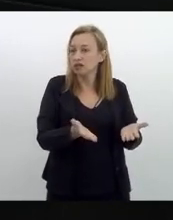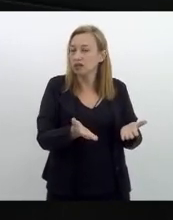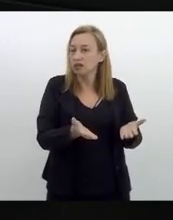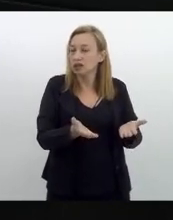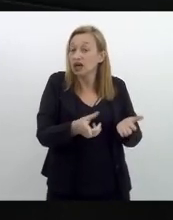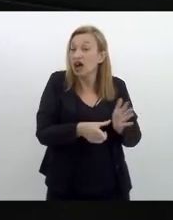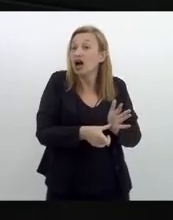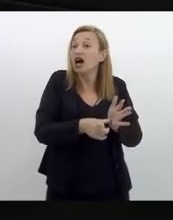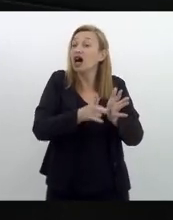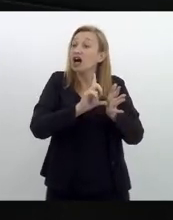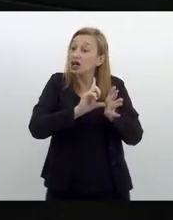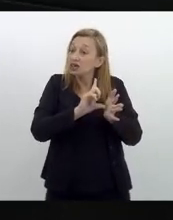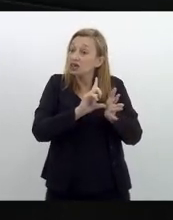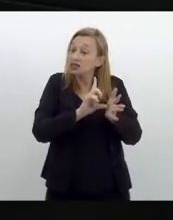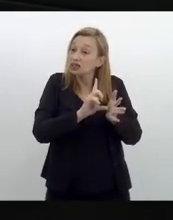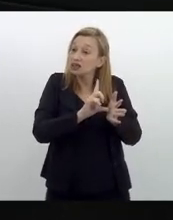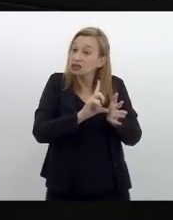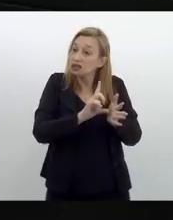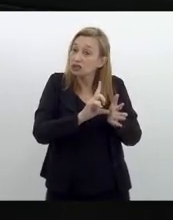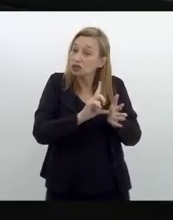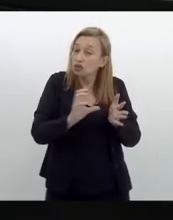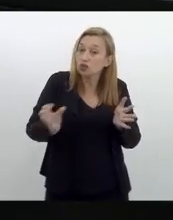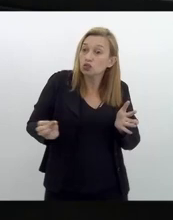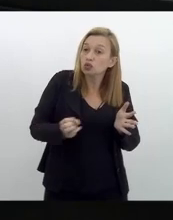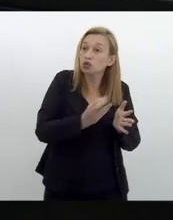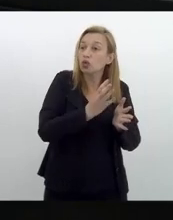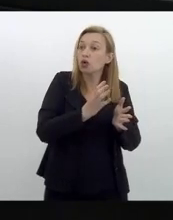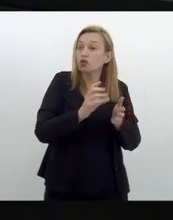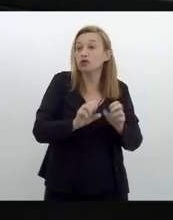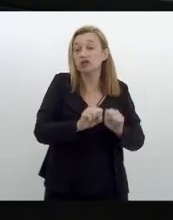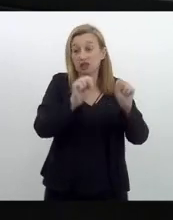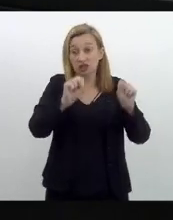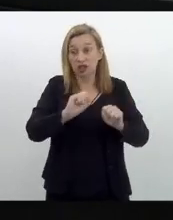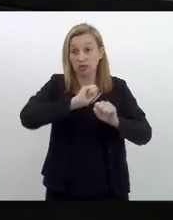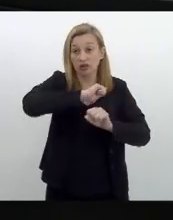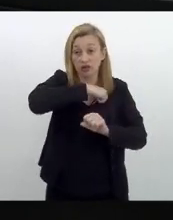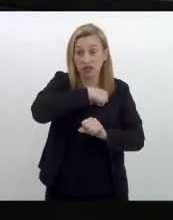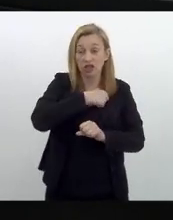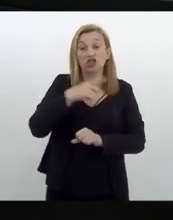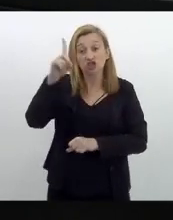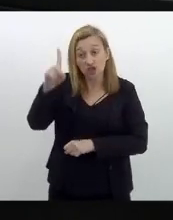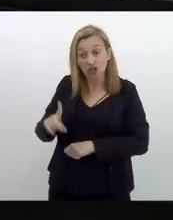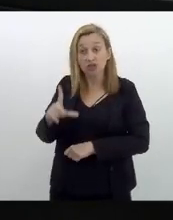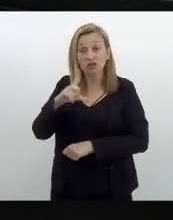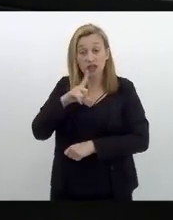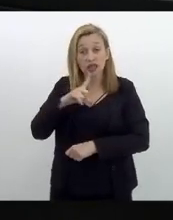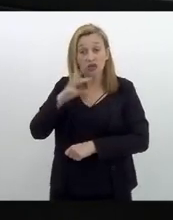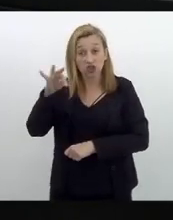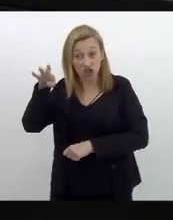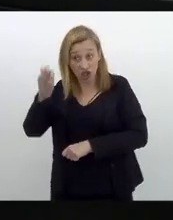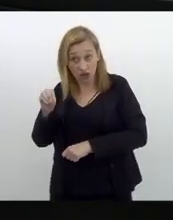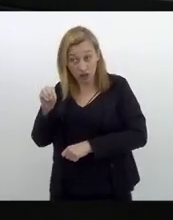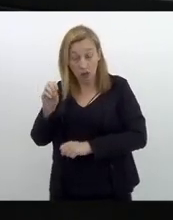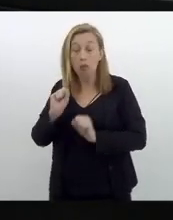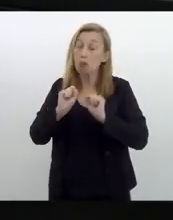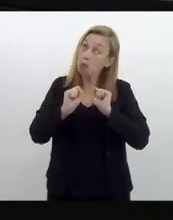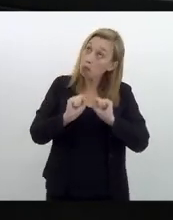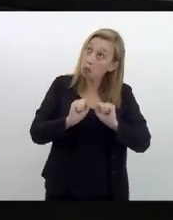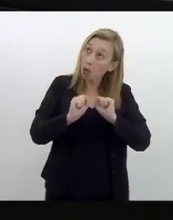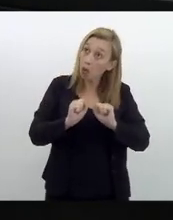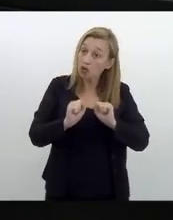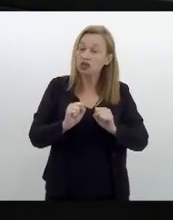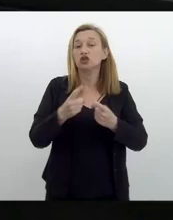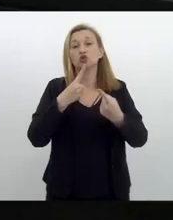antes do novo regime, eles teriam direito ao triênio. Isso pode ser